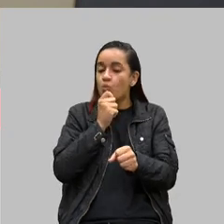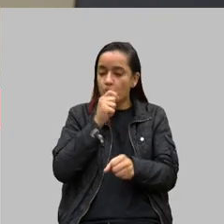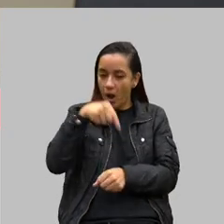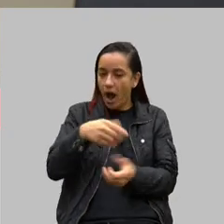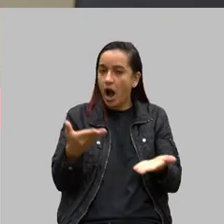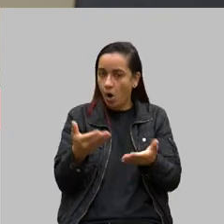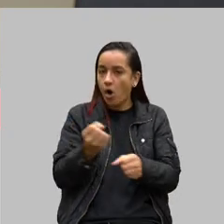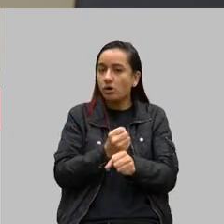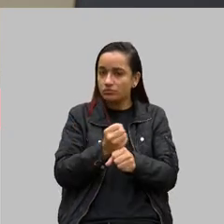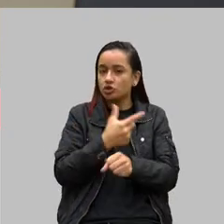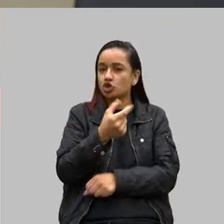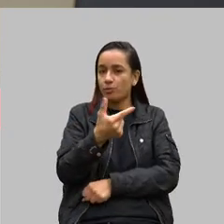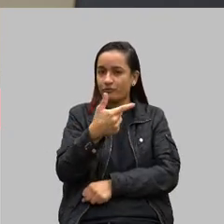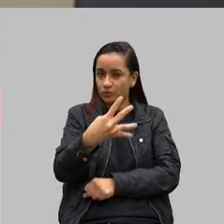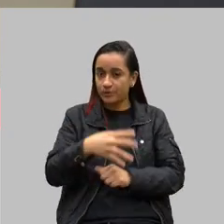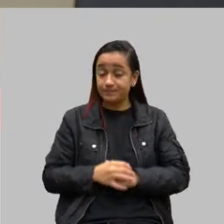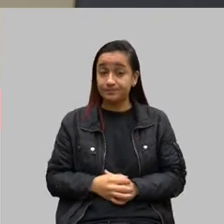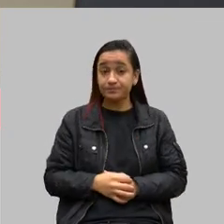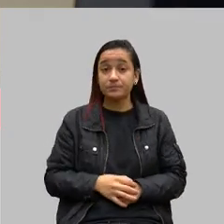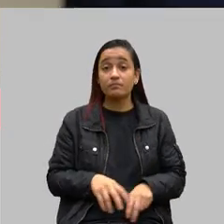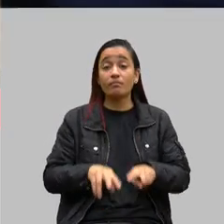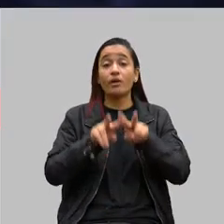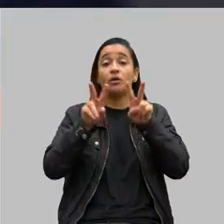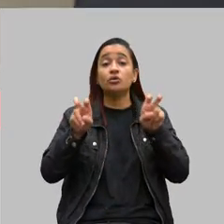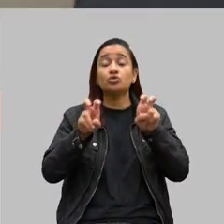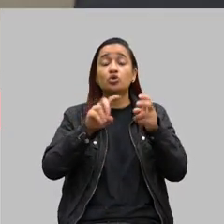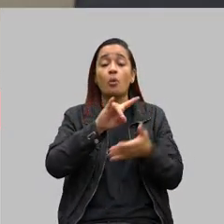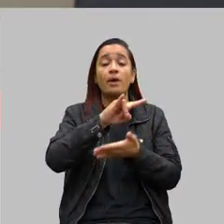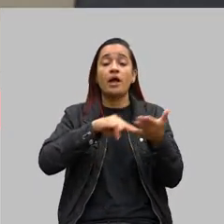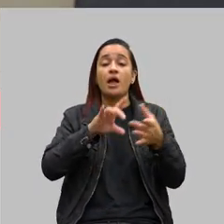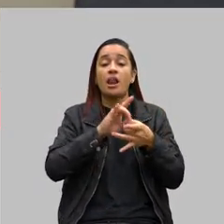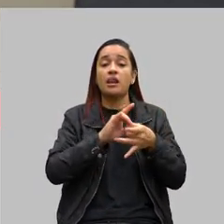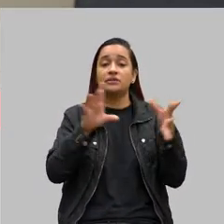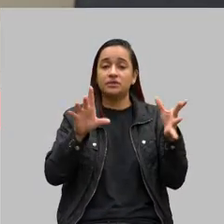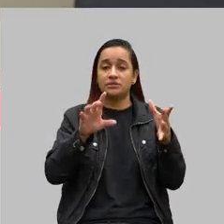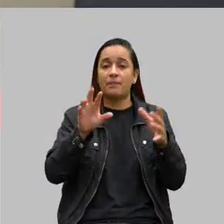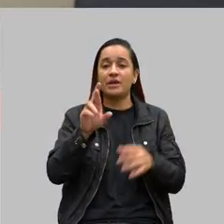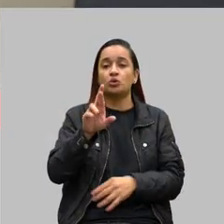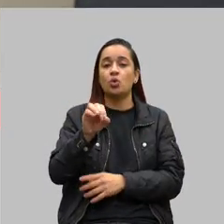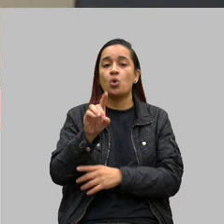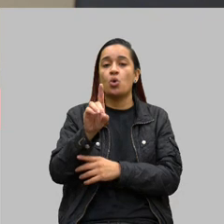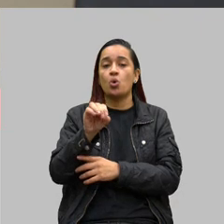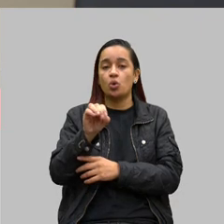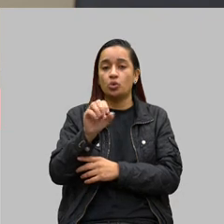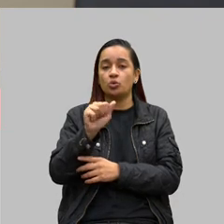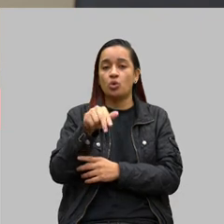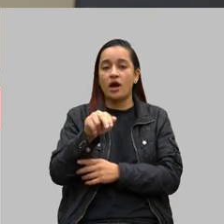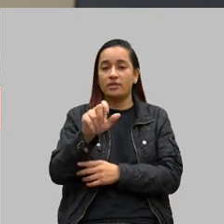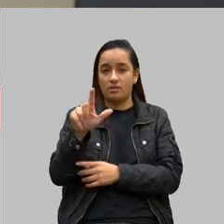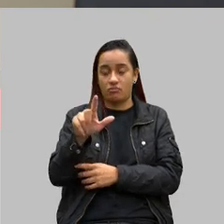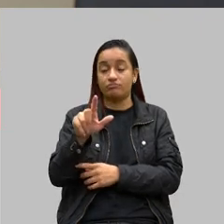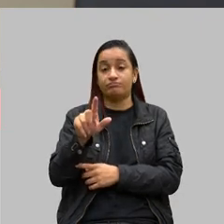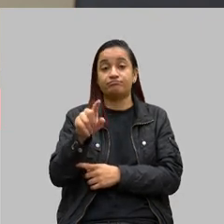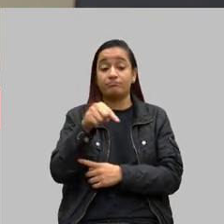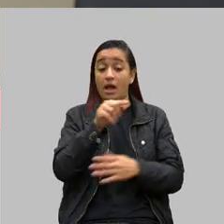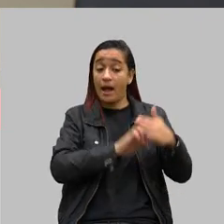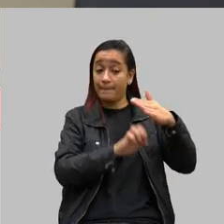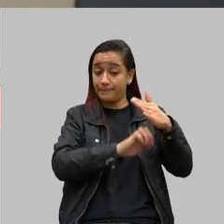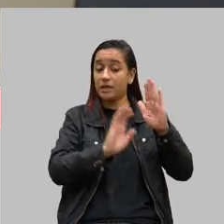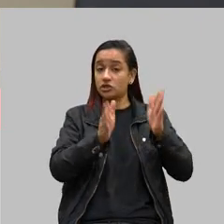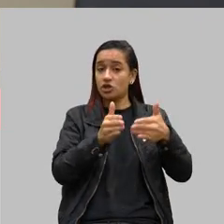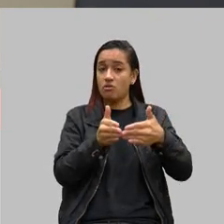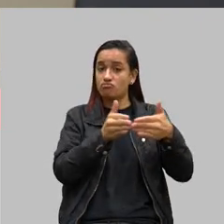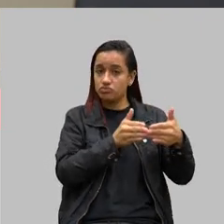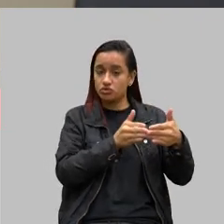relação ao licenciamento do Rodoanel né então mencionava aqui né a gente a empresa deu entrada né no processo de licenciamento do rodoanel em